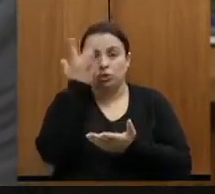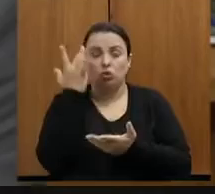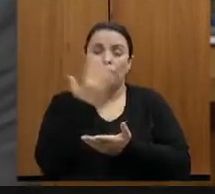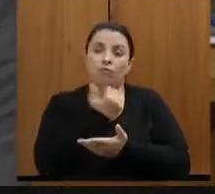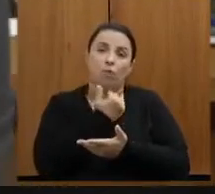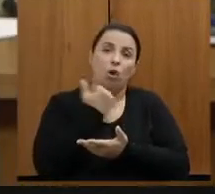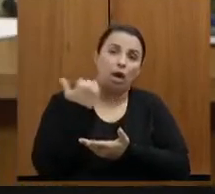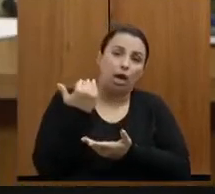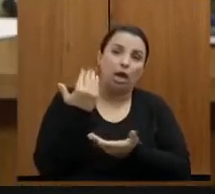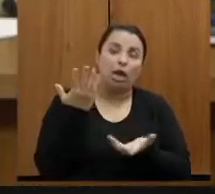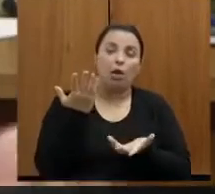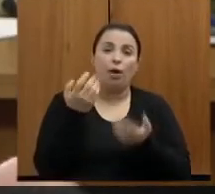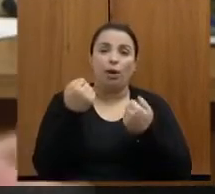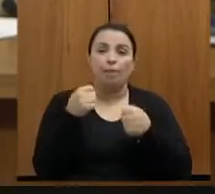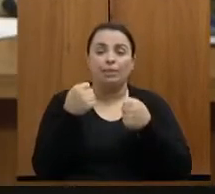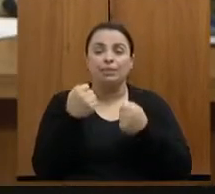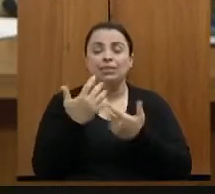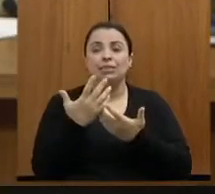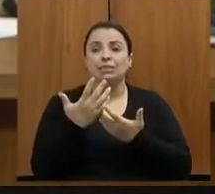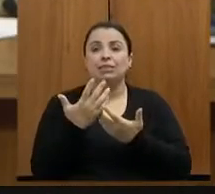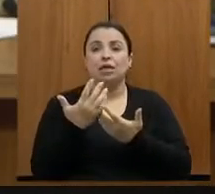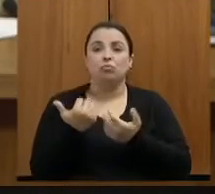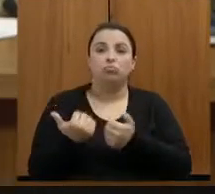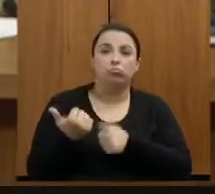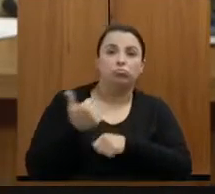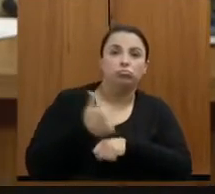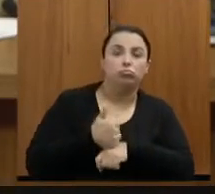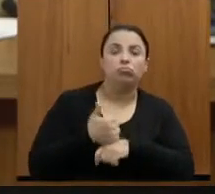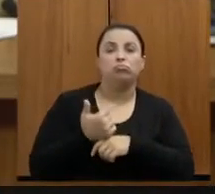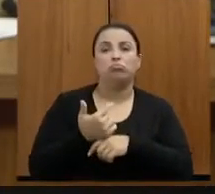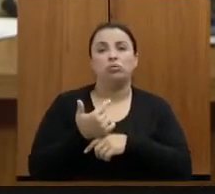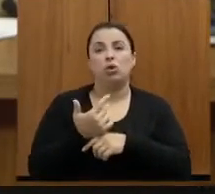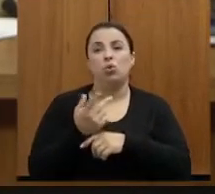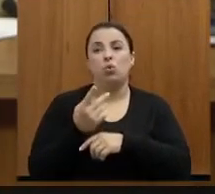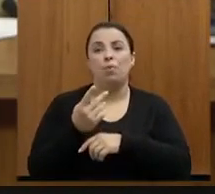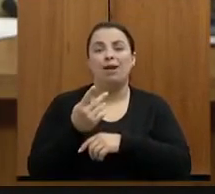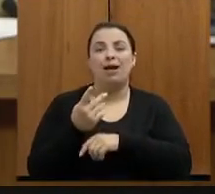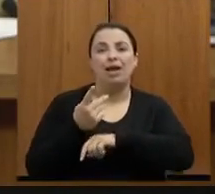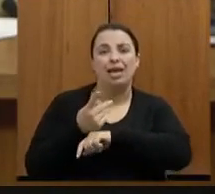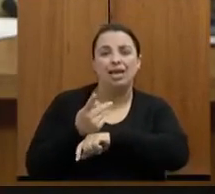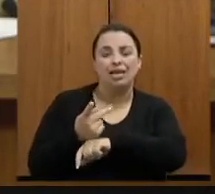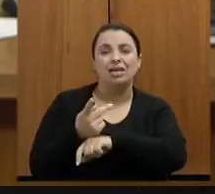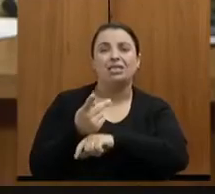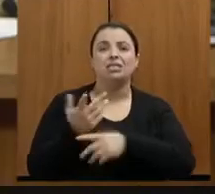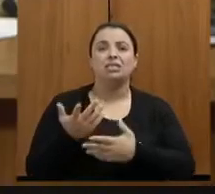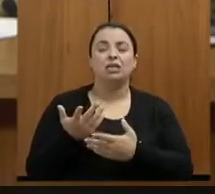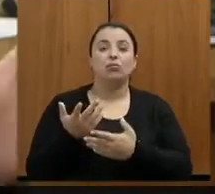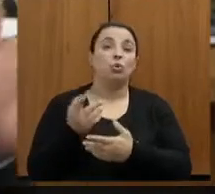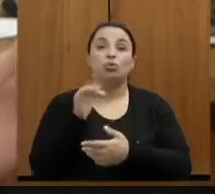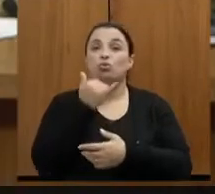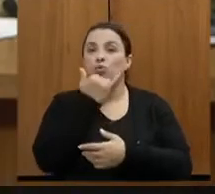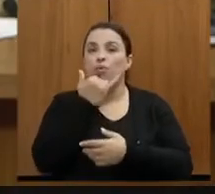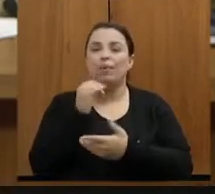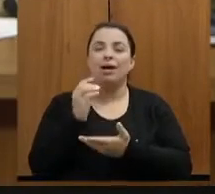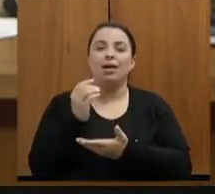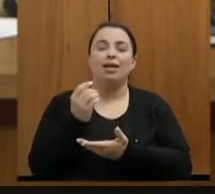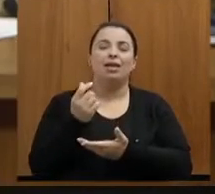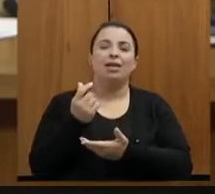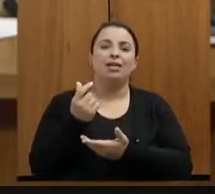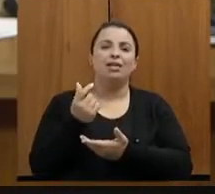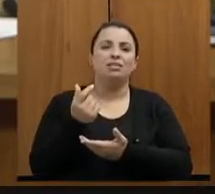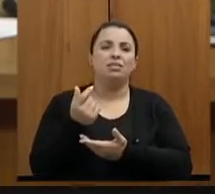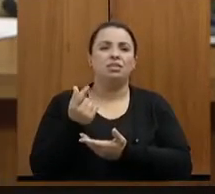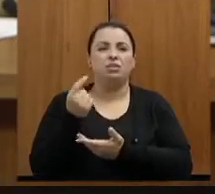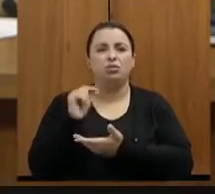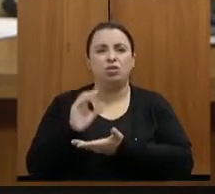aparente abrir uma sucessão, é necessário abrir uma herança. E como é que fica? Imagina a situação, deputada,